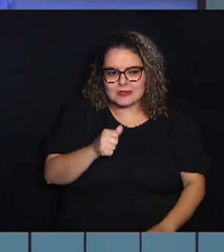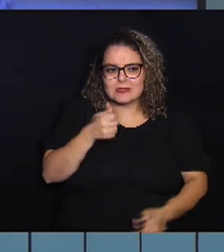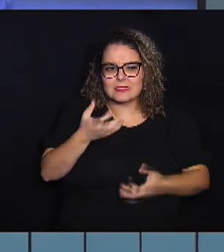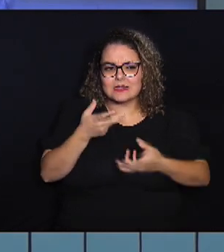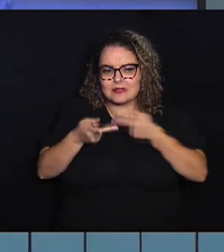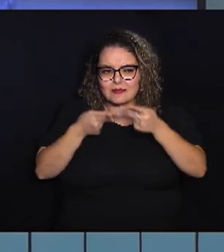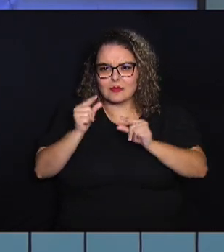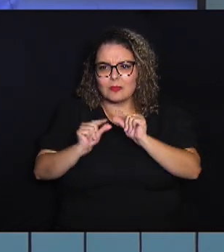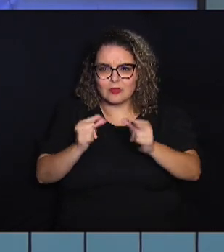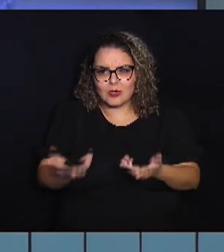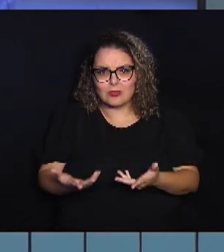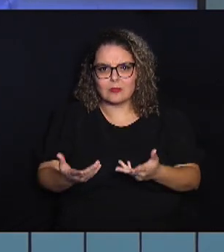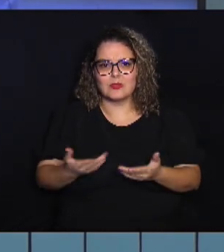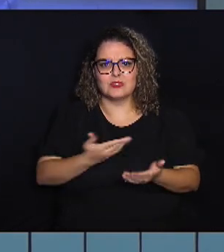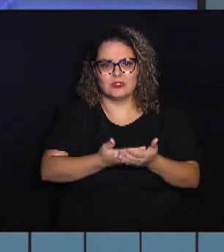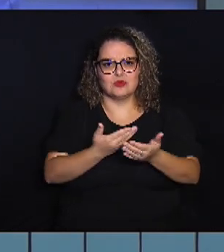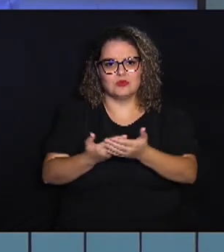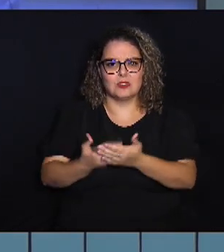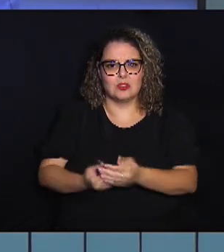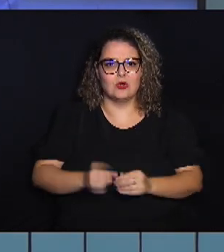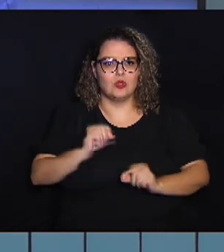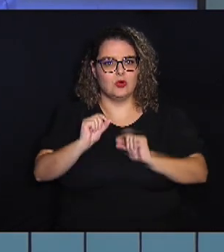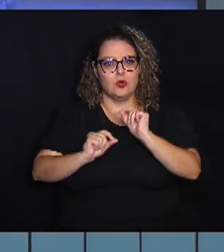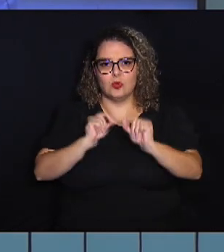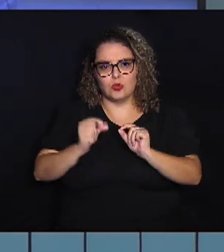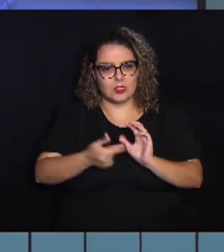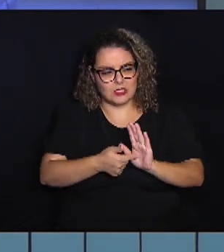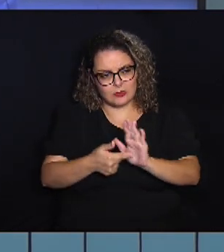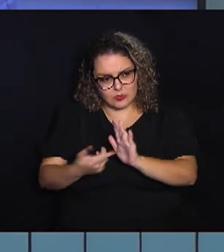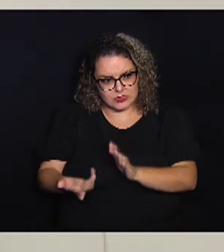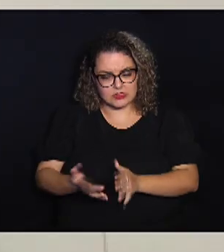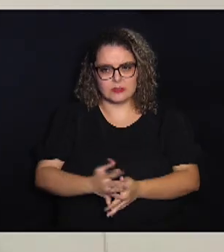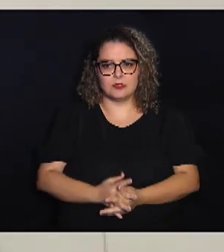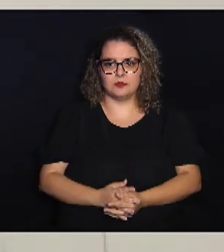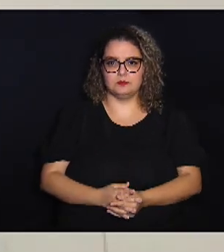isso, né, sobre esses estudos, o que eles estão revelando.